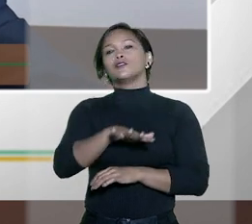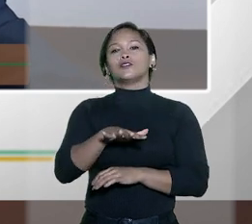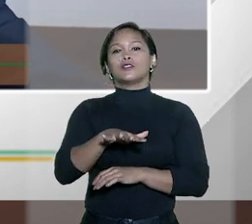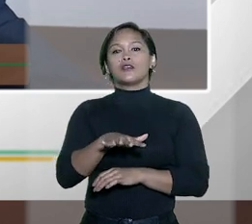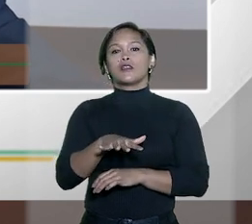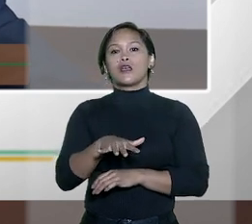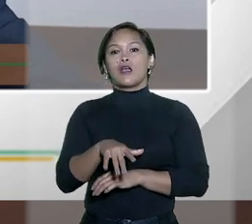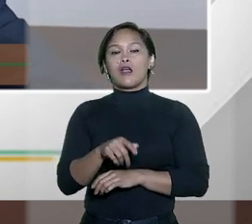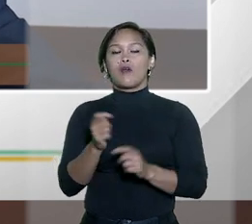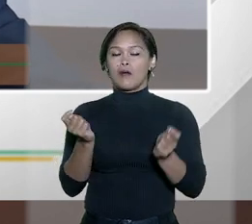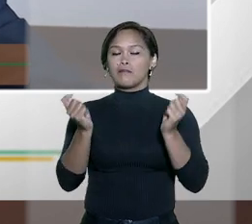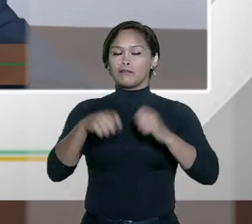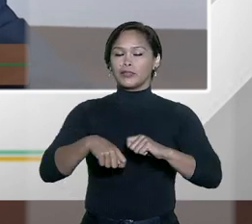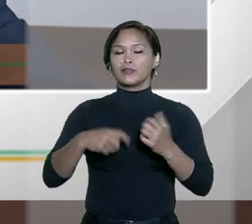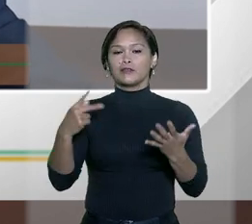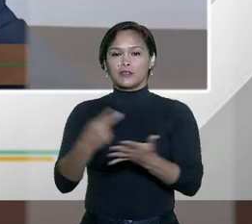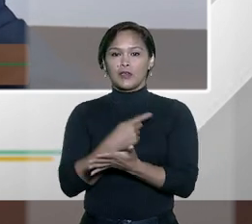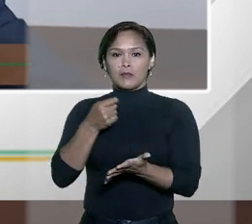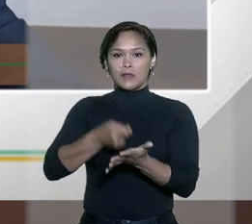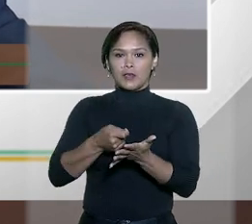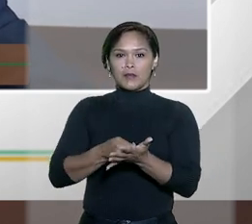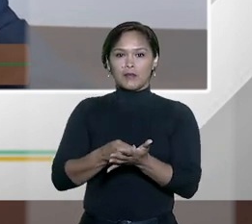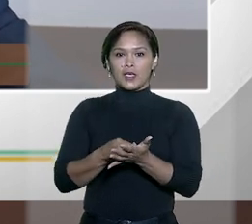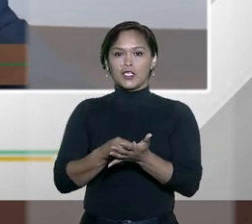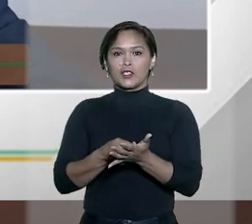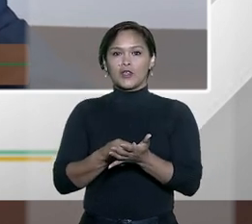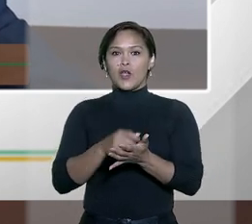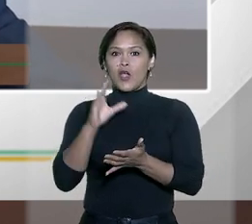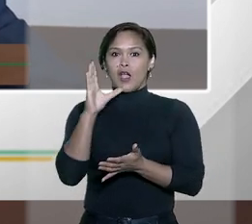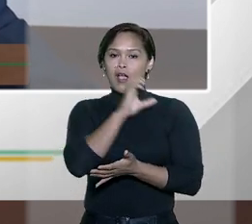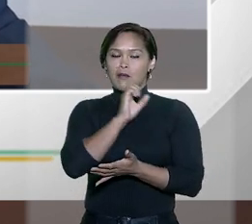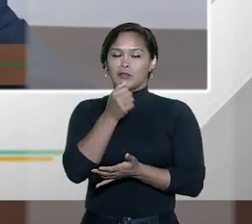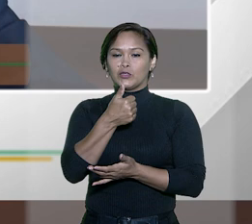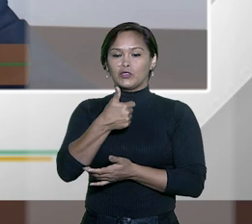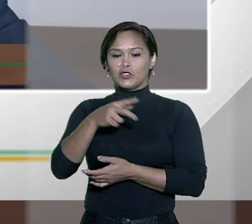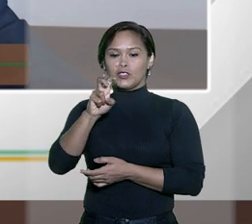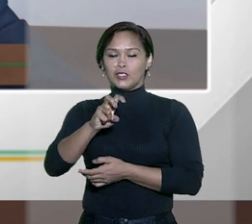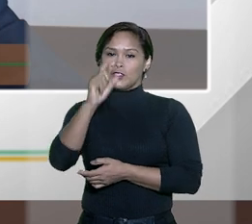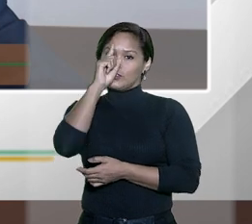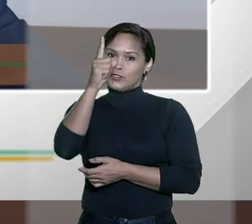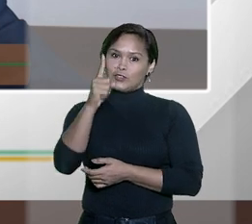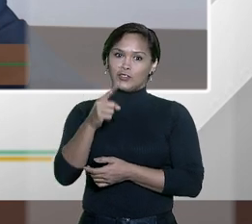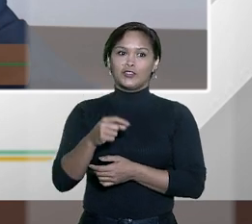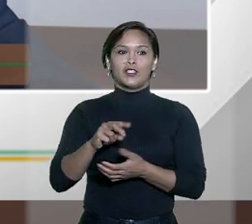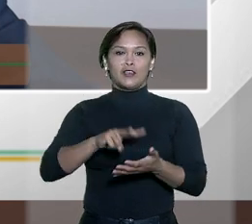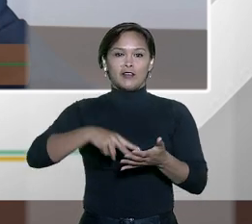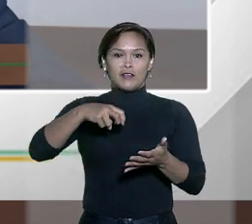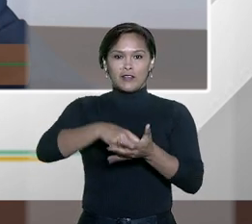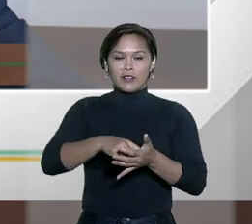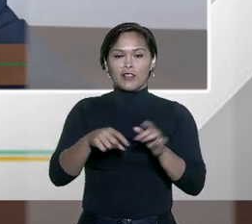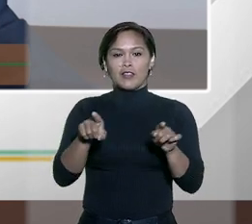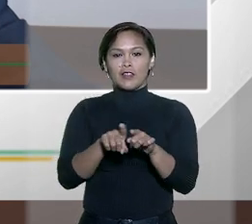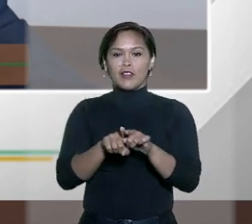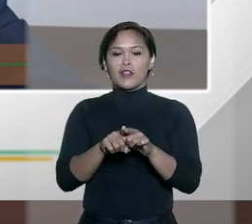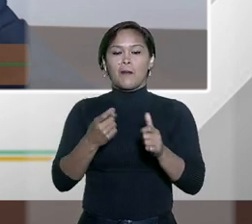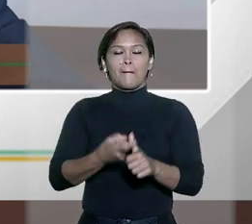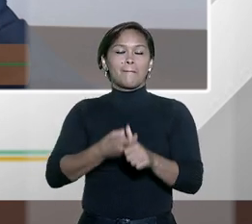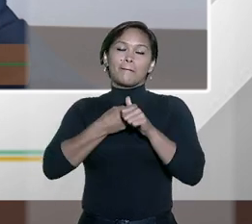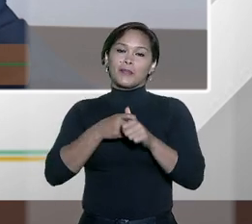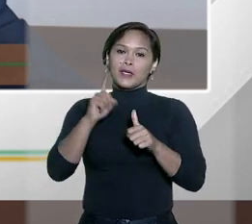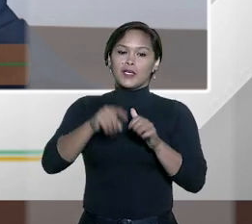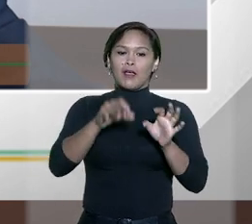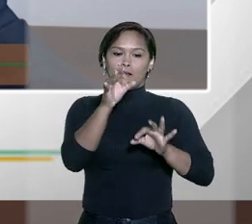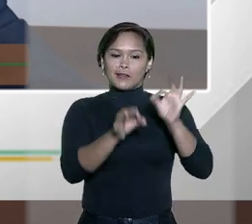a tendência é que ocorra um pagamento bastante próximo da condenação, enfim, sob pena de penhora,